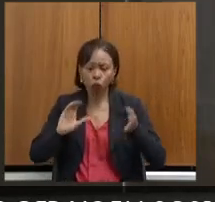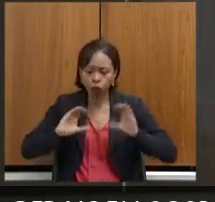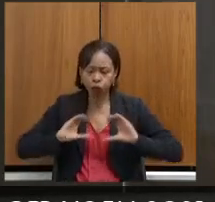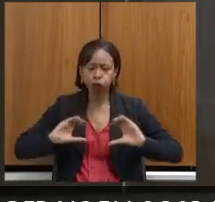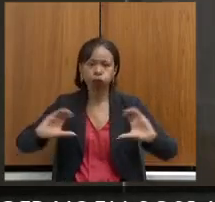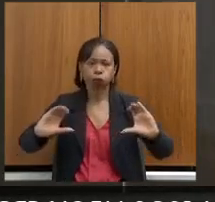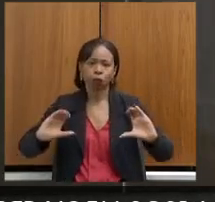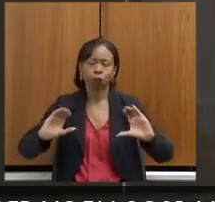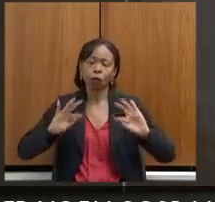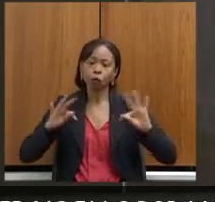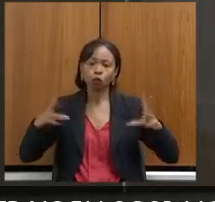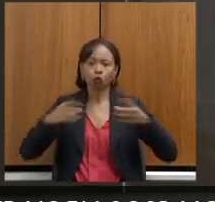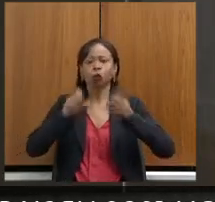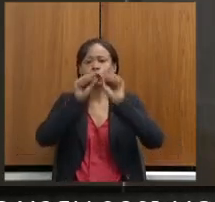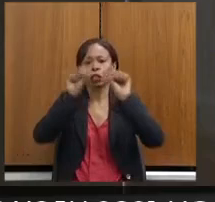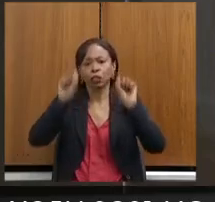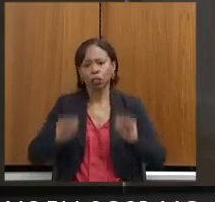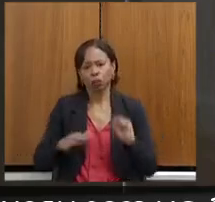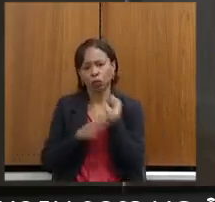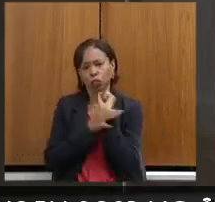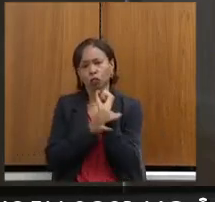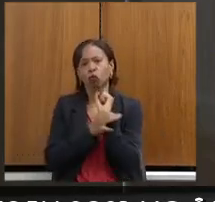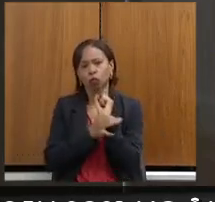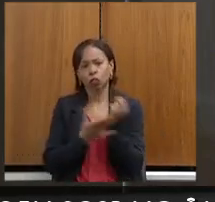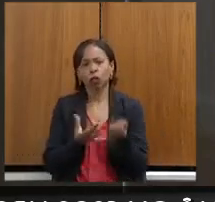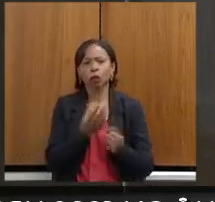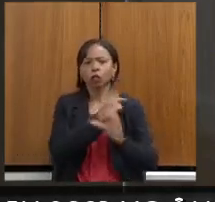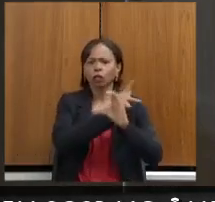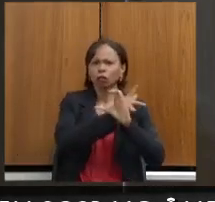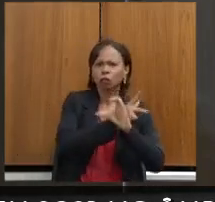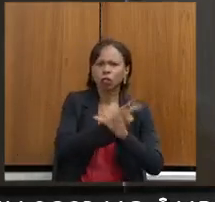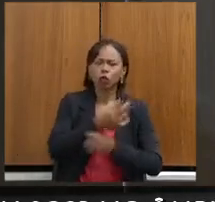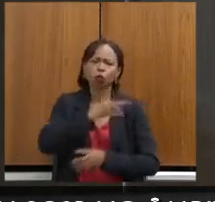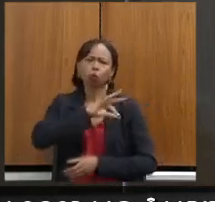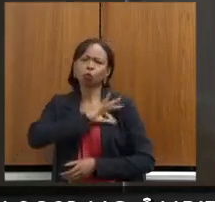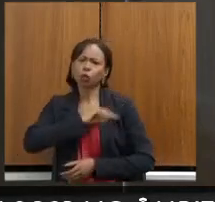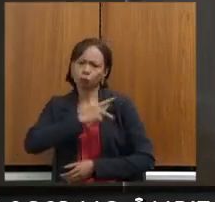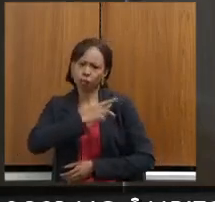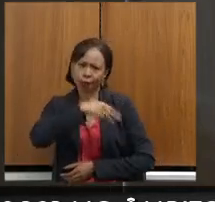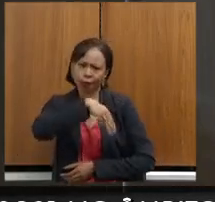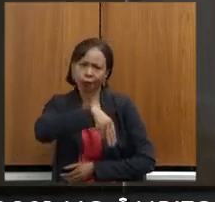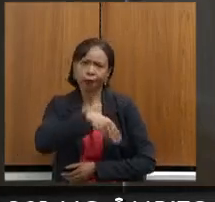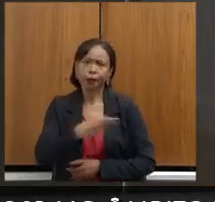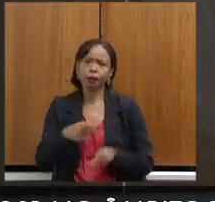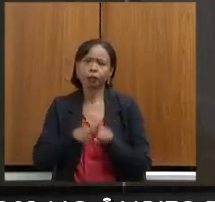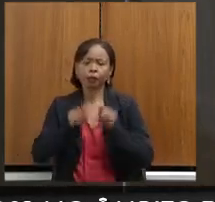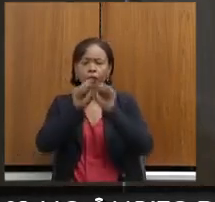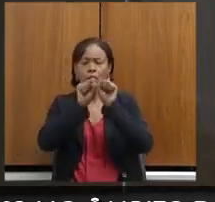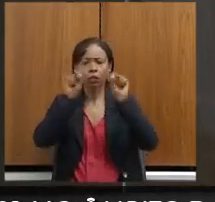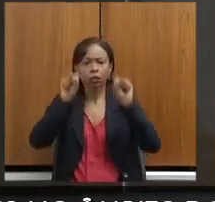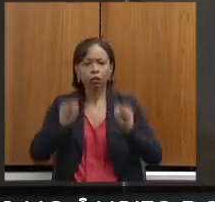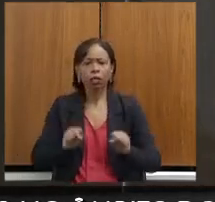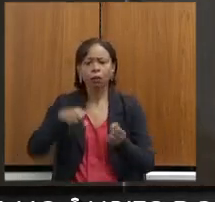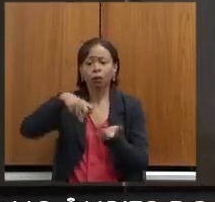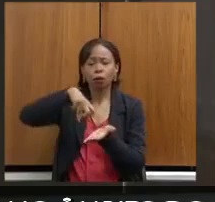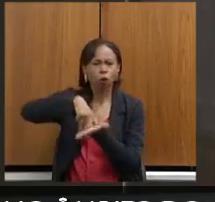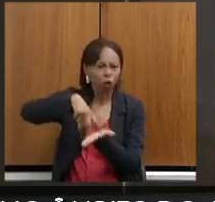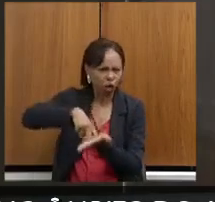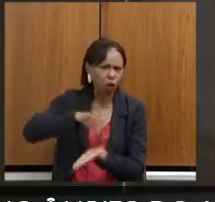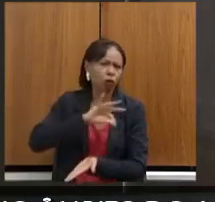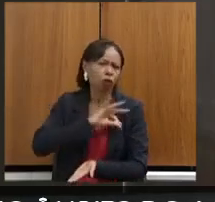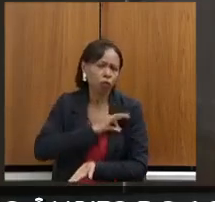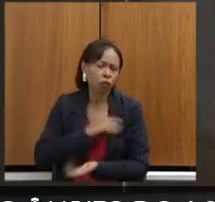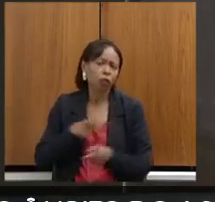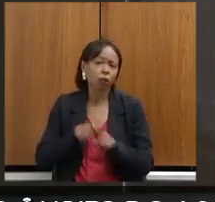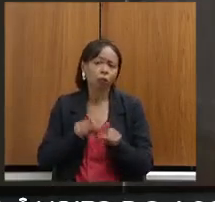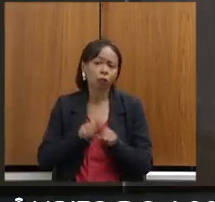todo o sistema meta da Polícia Civil Polícia Militar sistema é para a polícia penal e